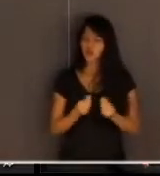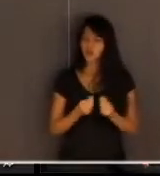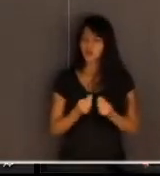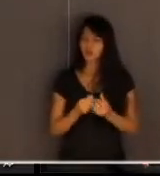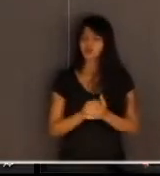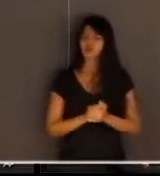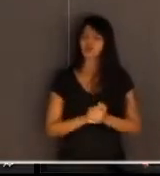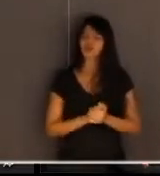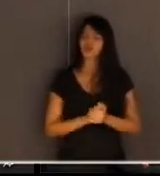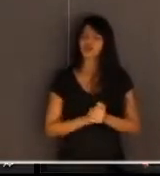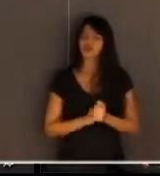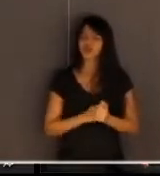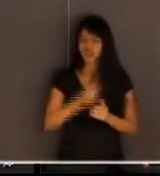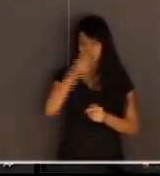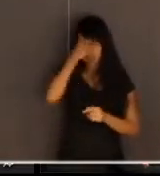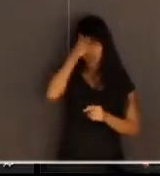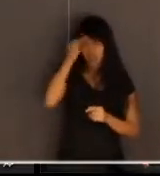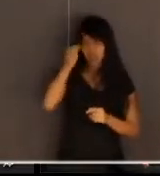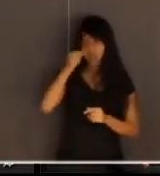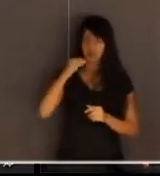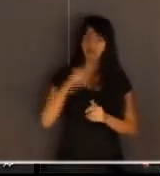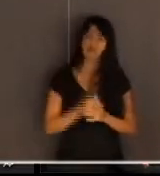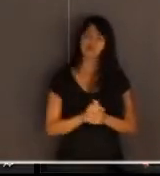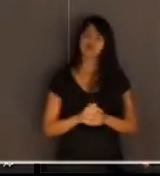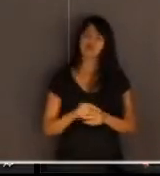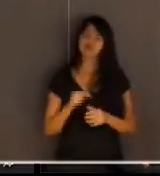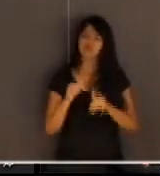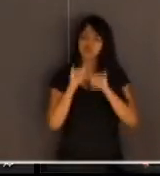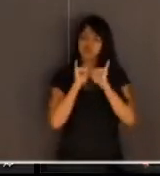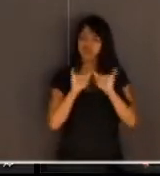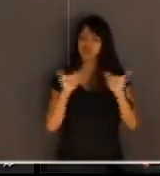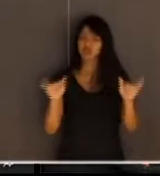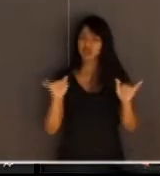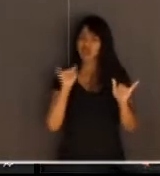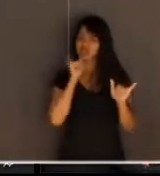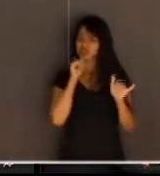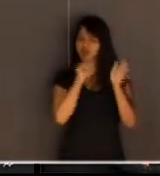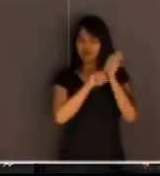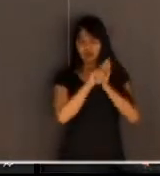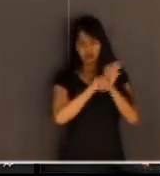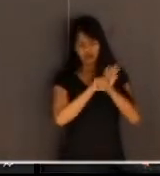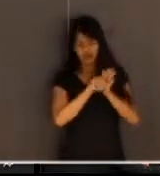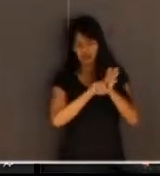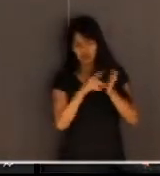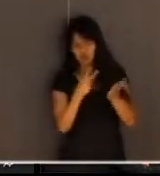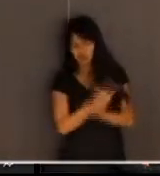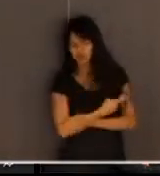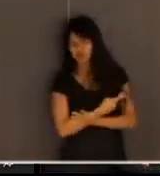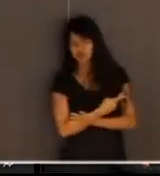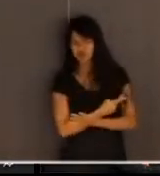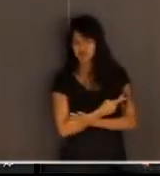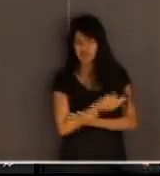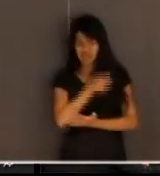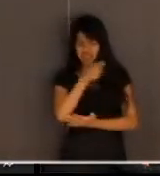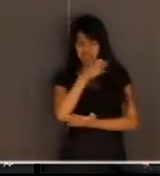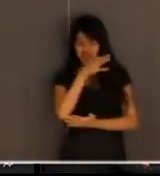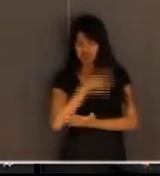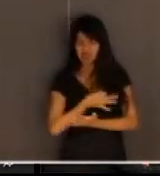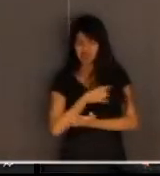arraigada academicamente de dizer que a averiguação dos fatos não é um valor preponderante no processo